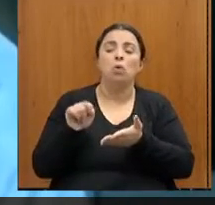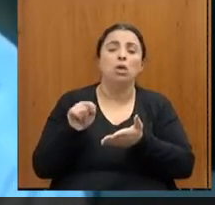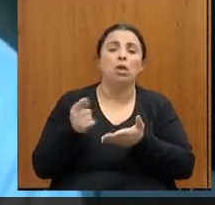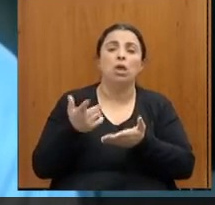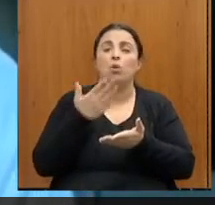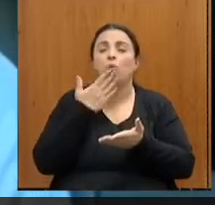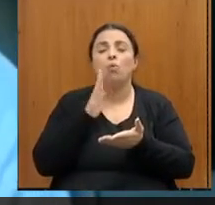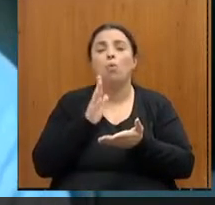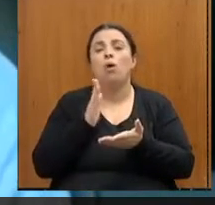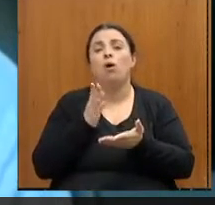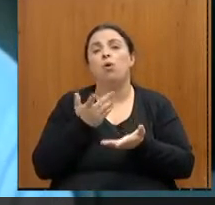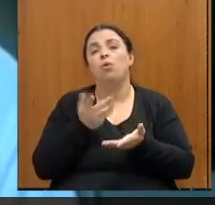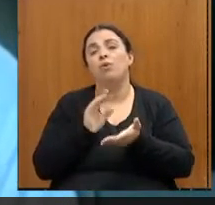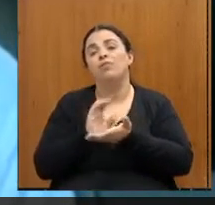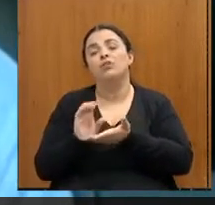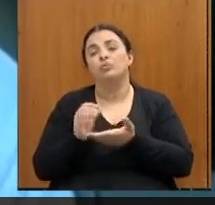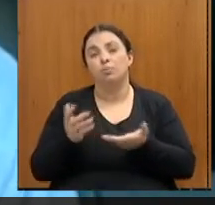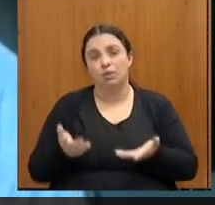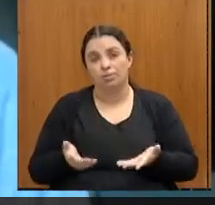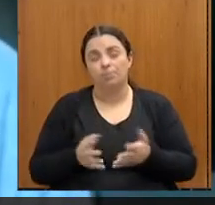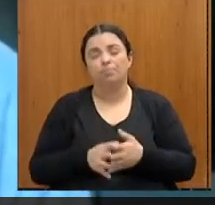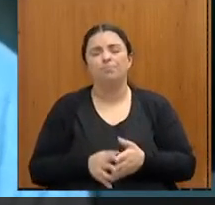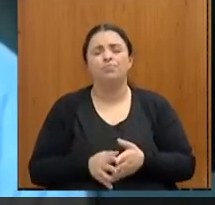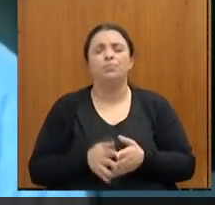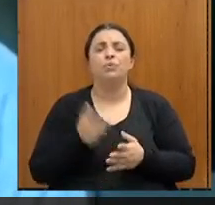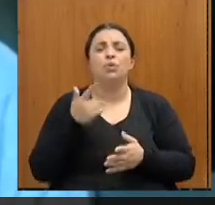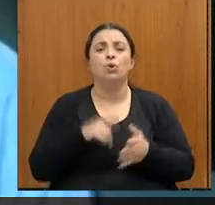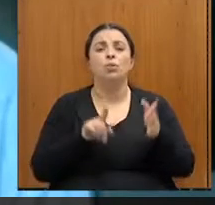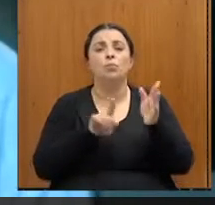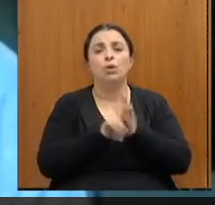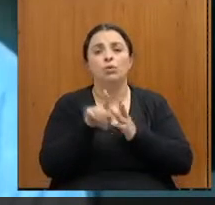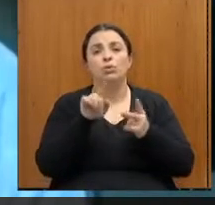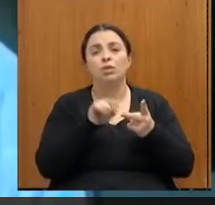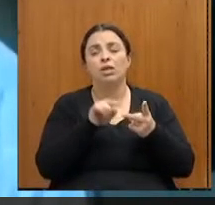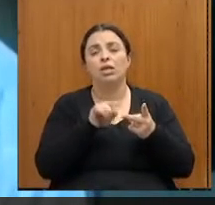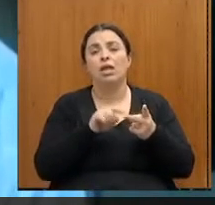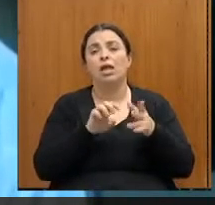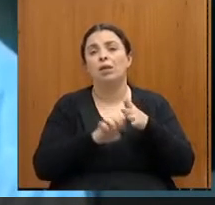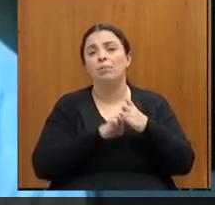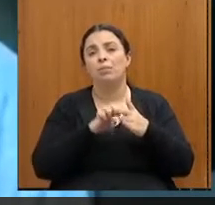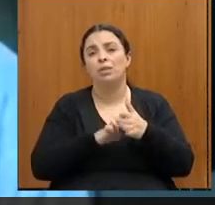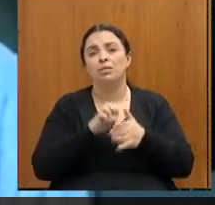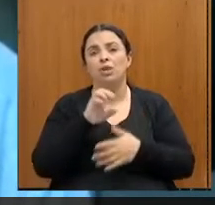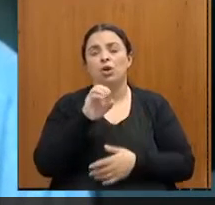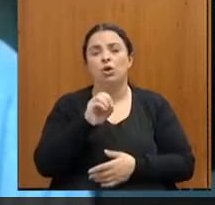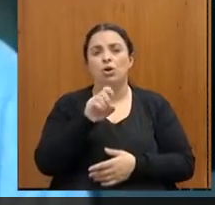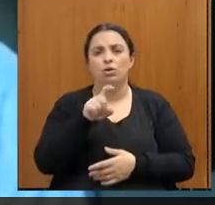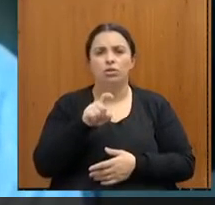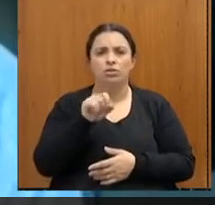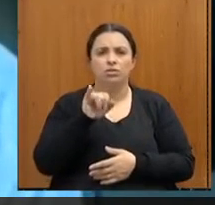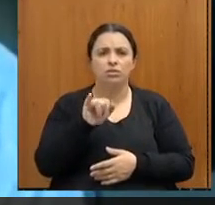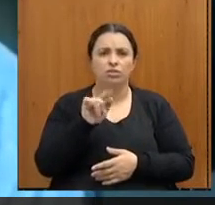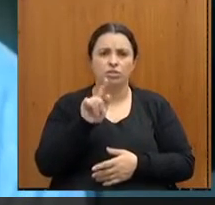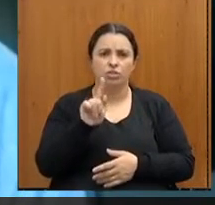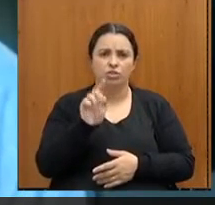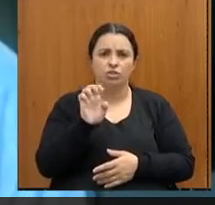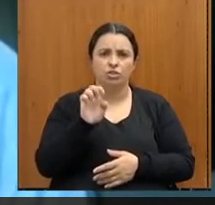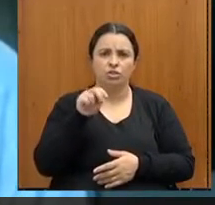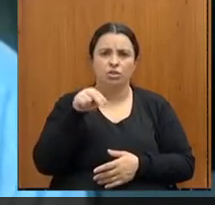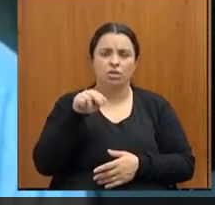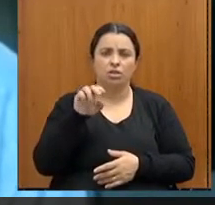e a outra pergunta é com respeito a empresa oxigênio é que foi a empresa de